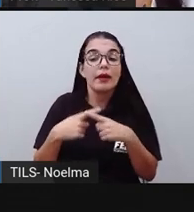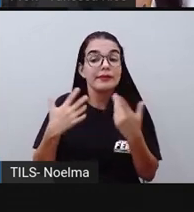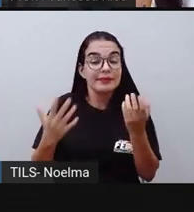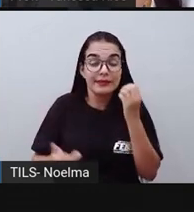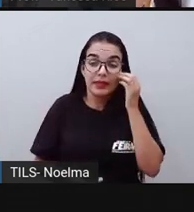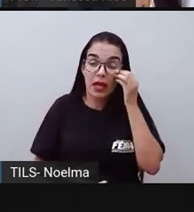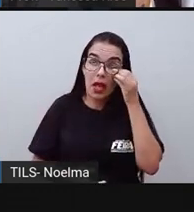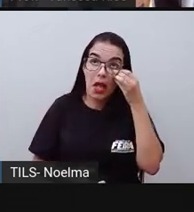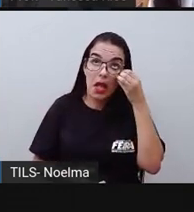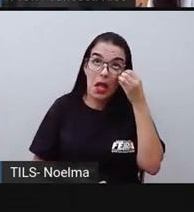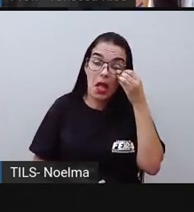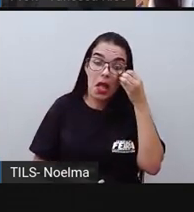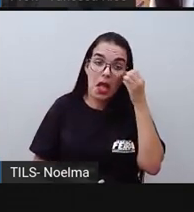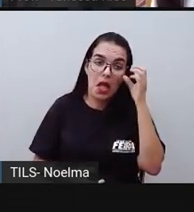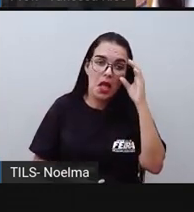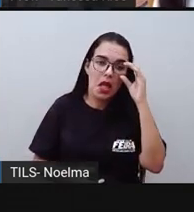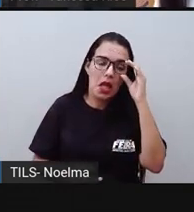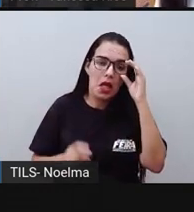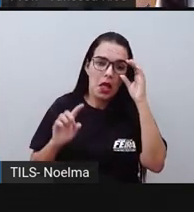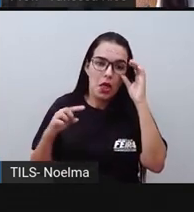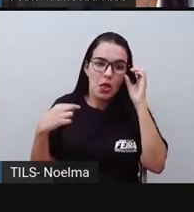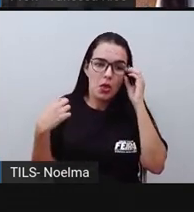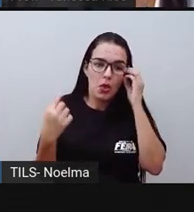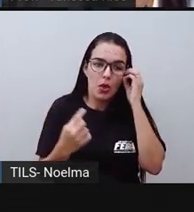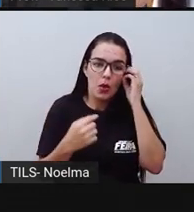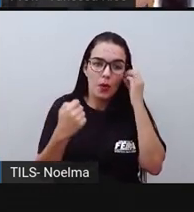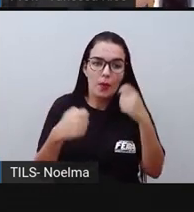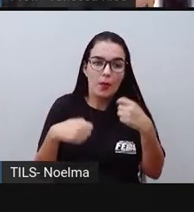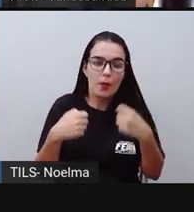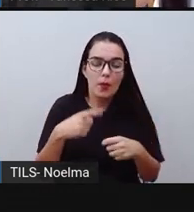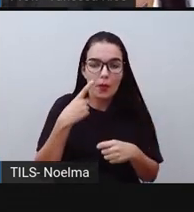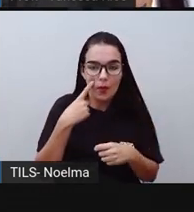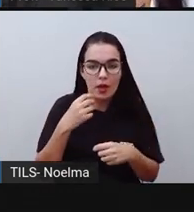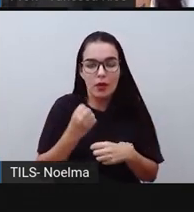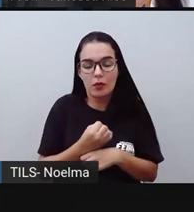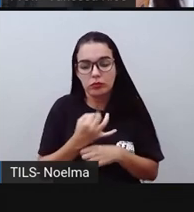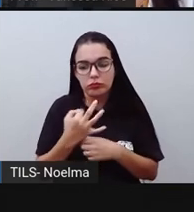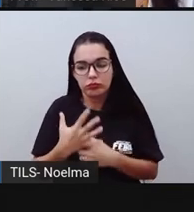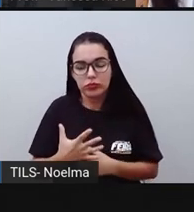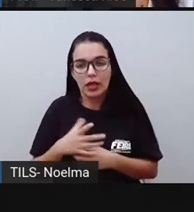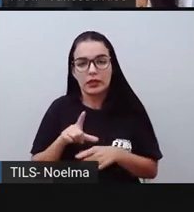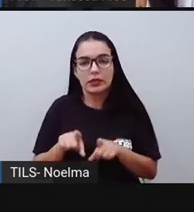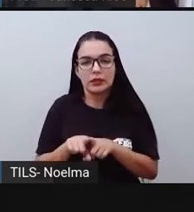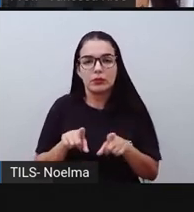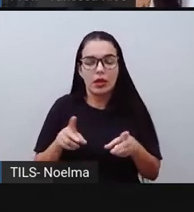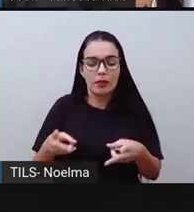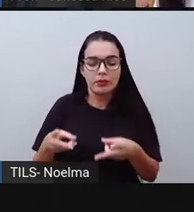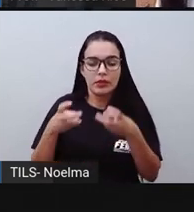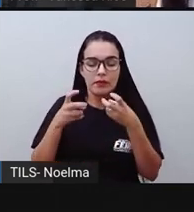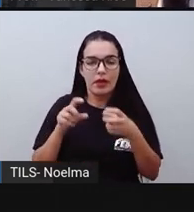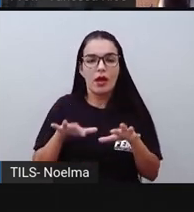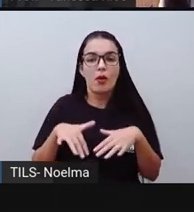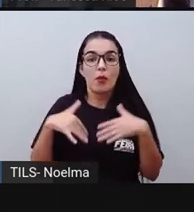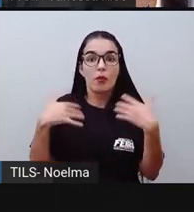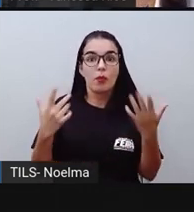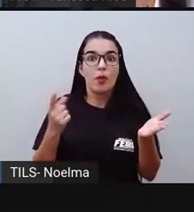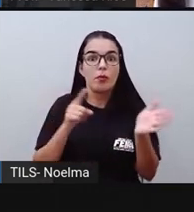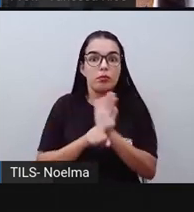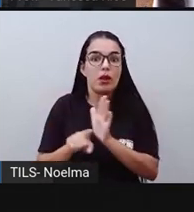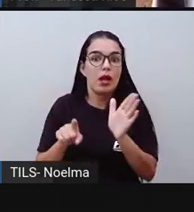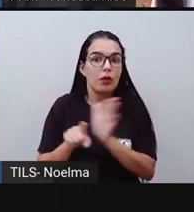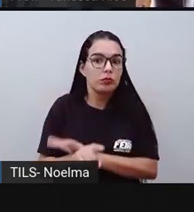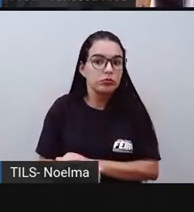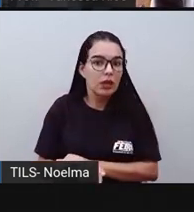situações problemas, nós precisamos identificar os valores e também observar através da pergunta qual operação matemática